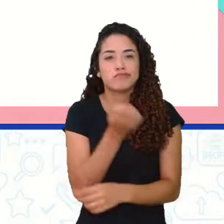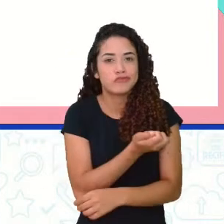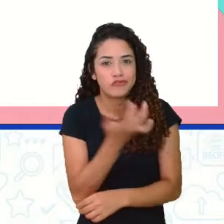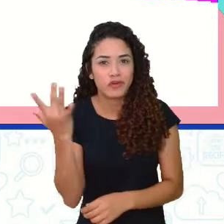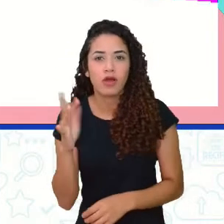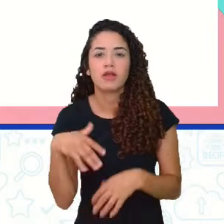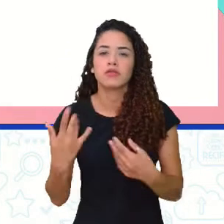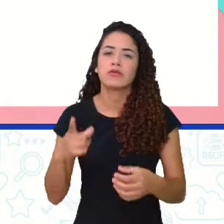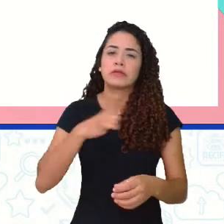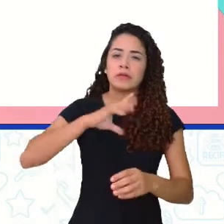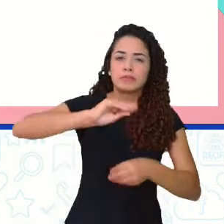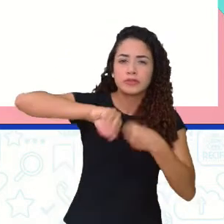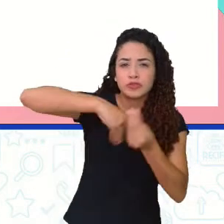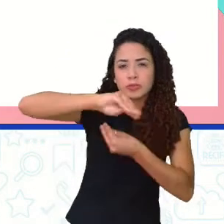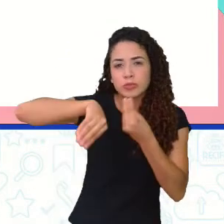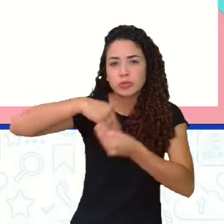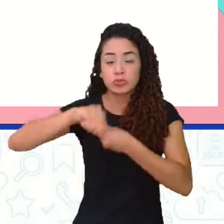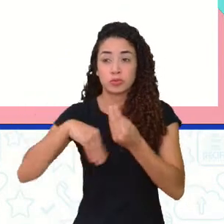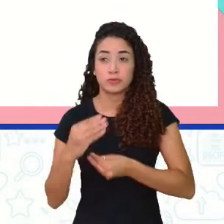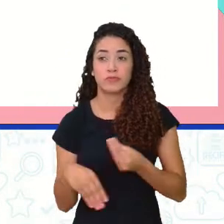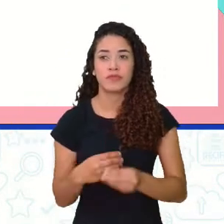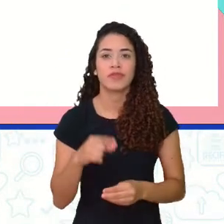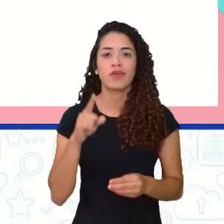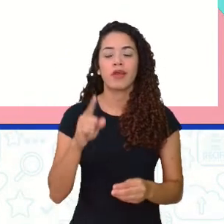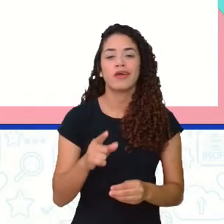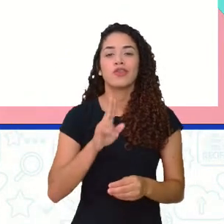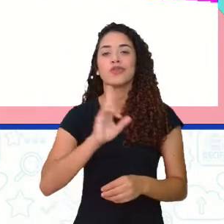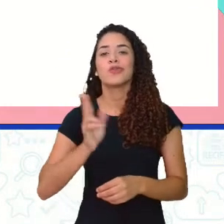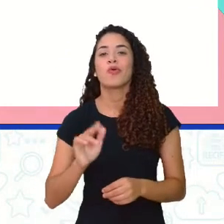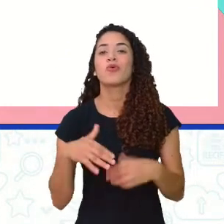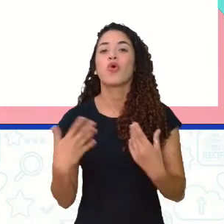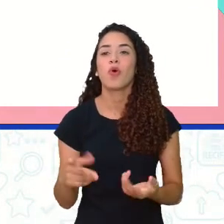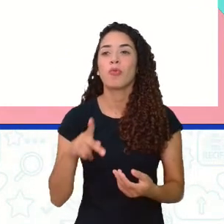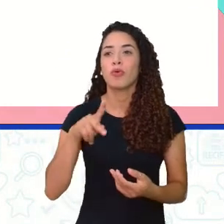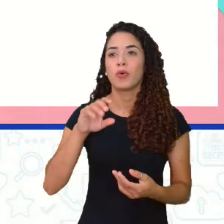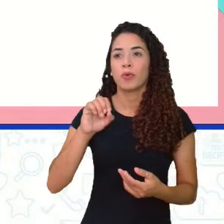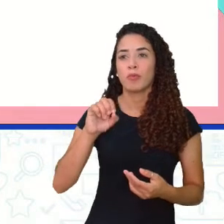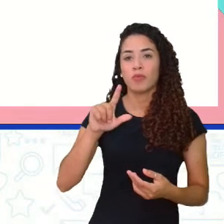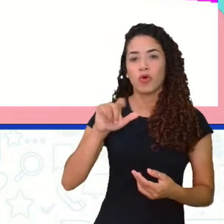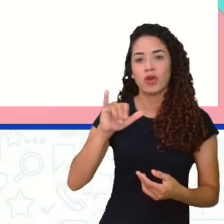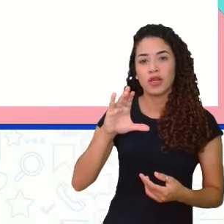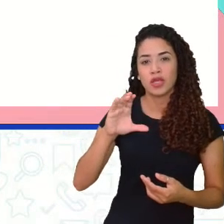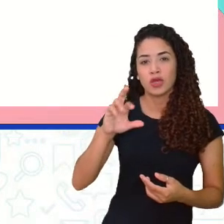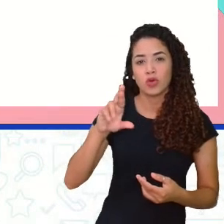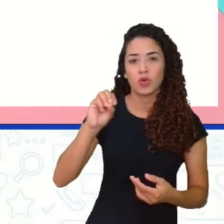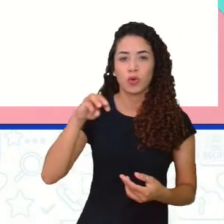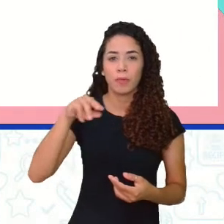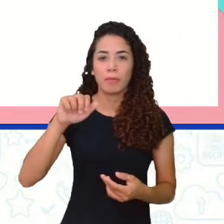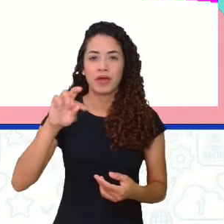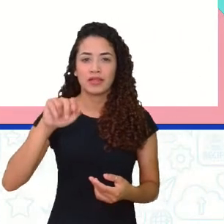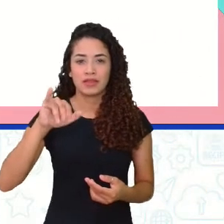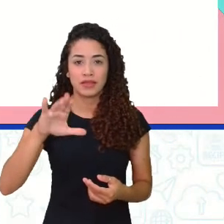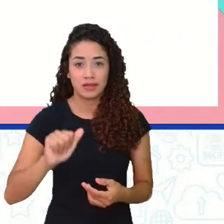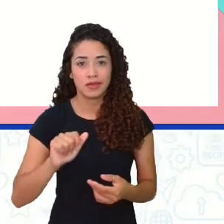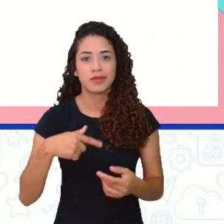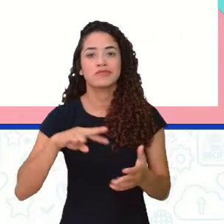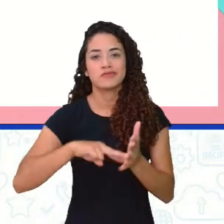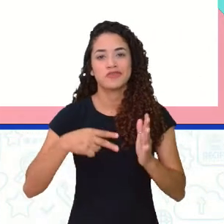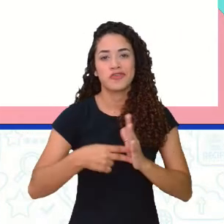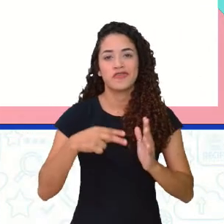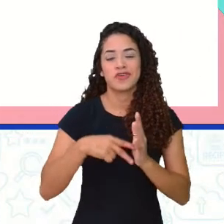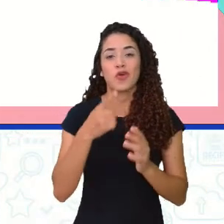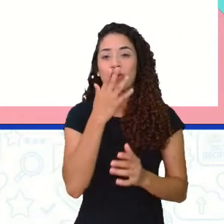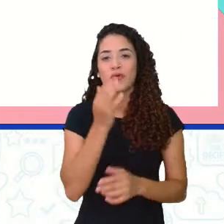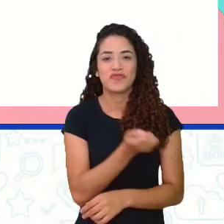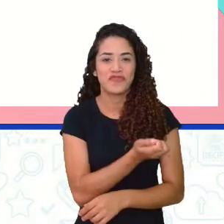esse composto, né, de várias cores, ele chama aí de policromática, ou seja, várias cores.